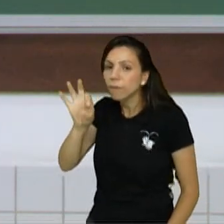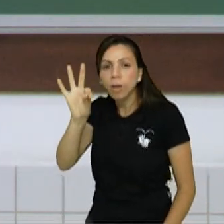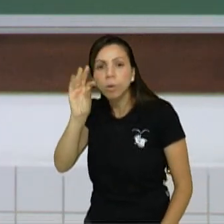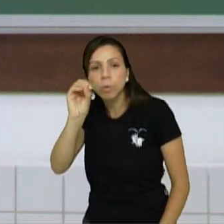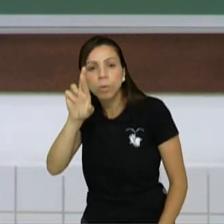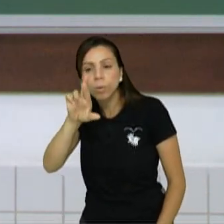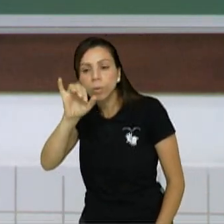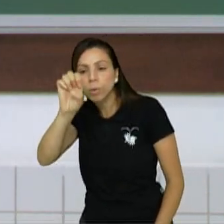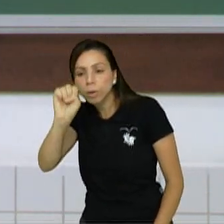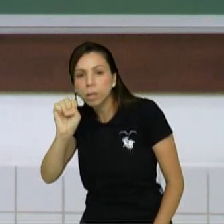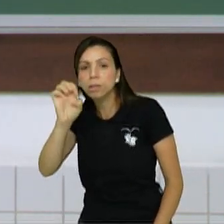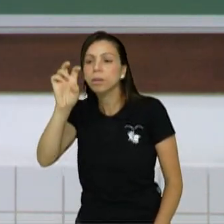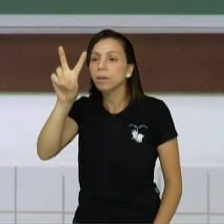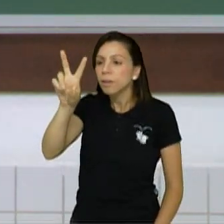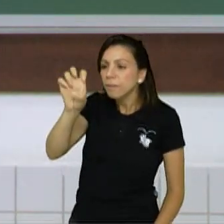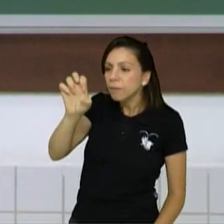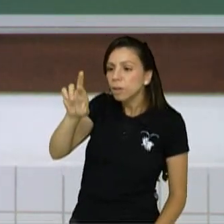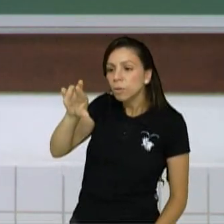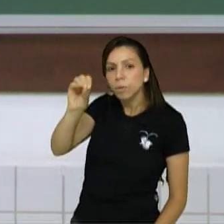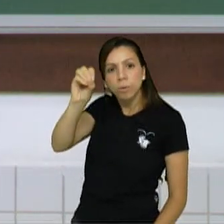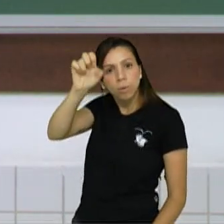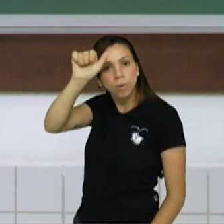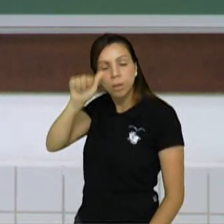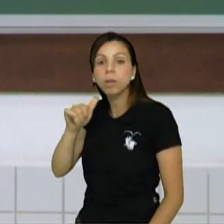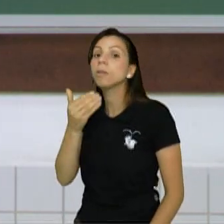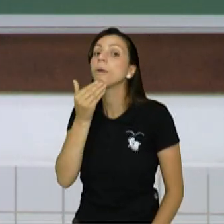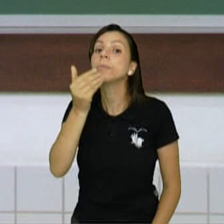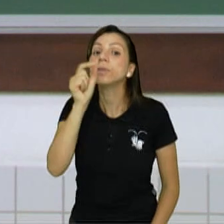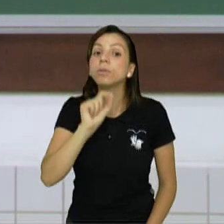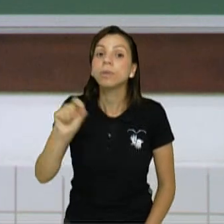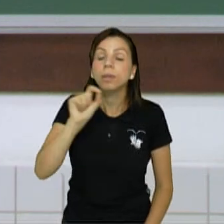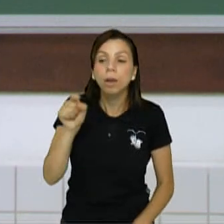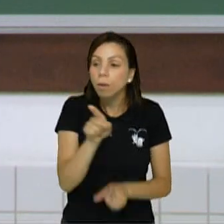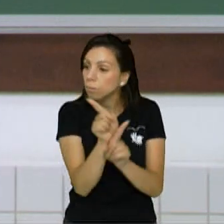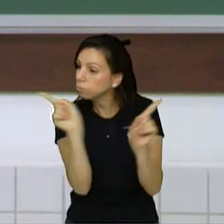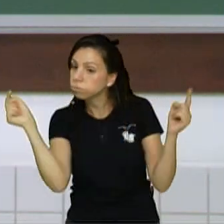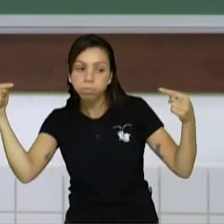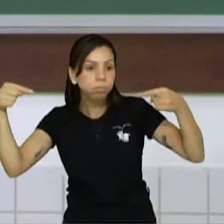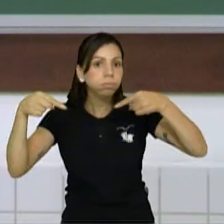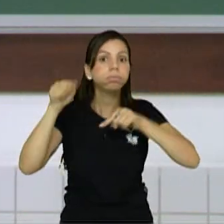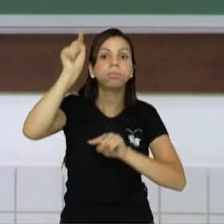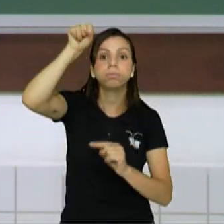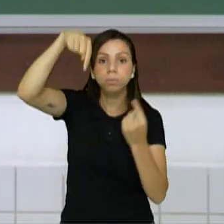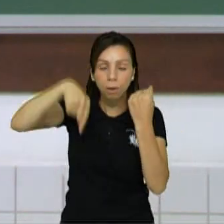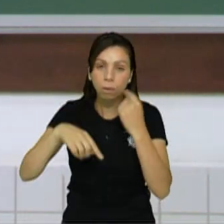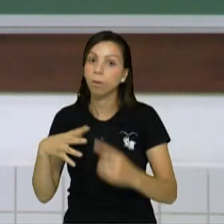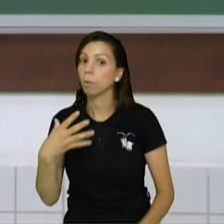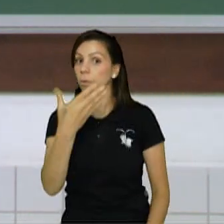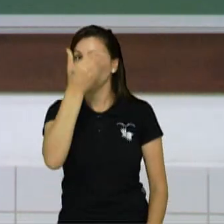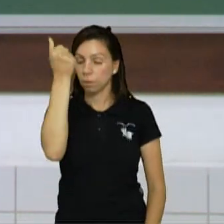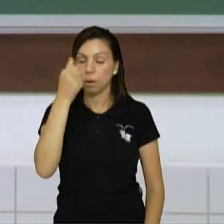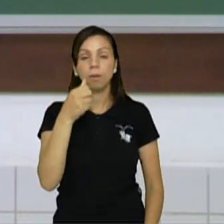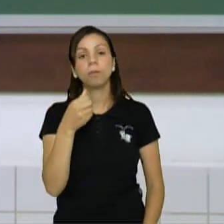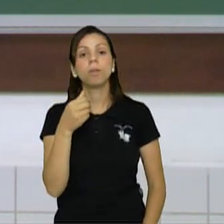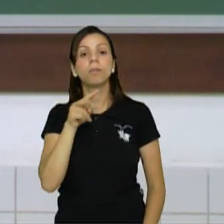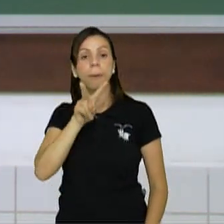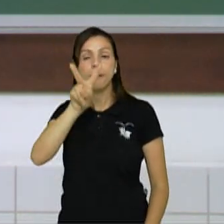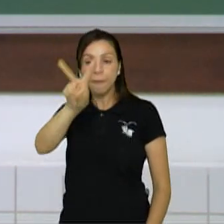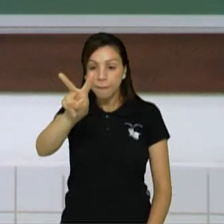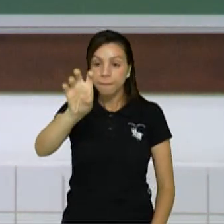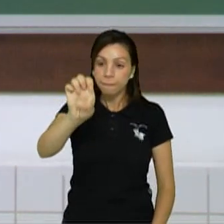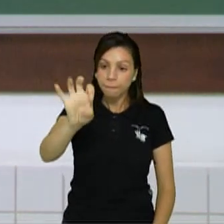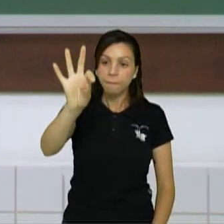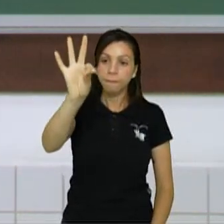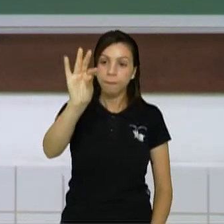vetores, vetores. O que ele estava pedindo? Ele estava pedindo direção e o sentido. Então não esqueça, falou em vetor, pessoal, além do